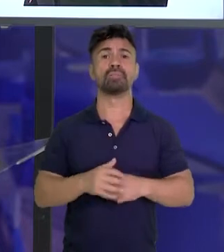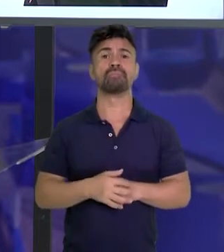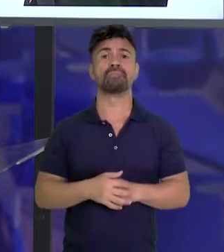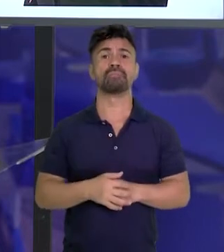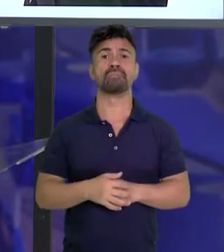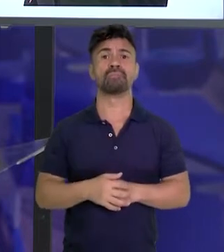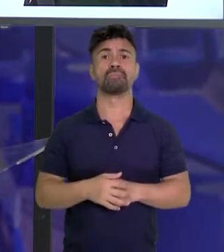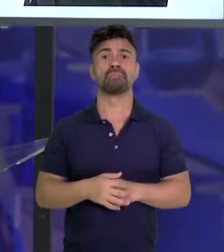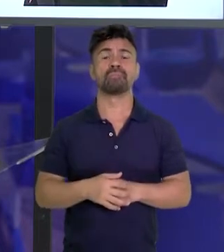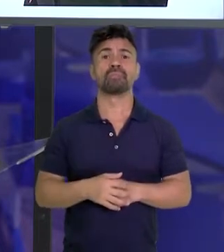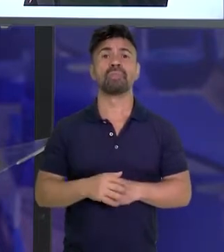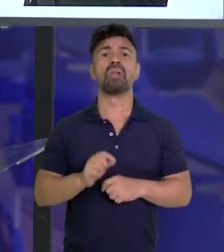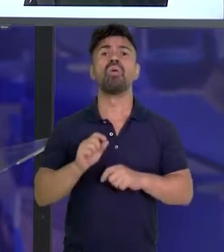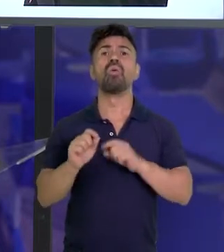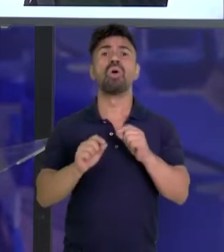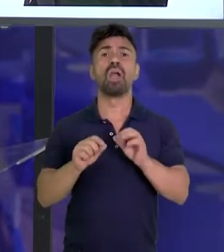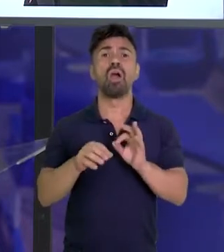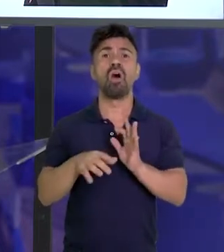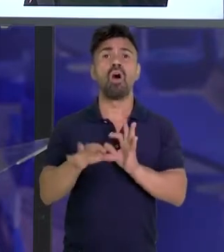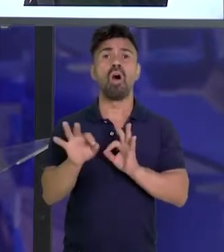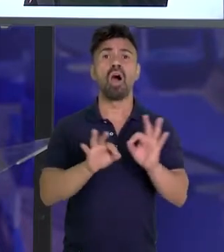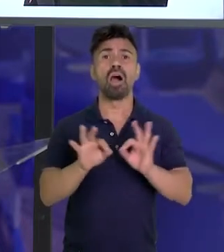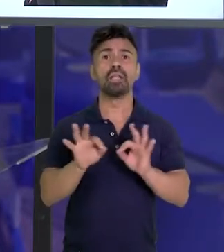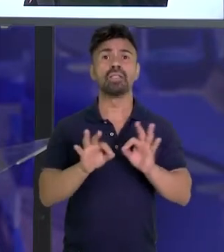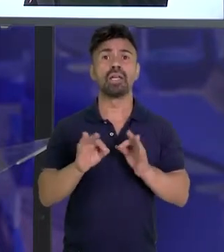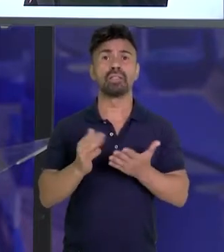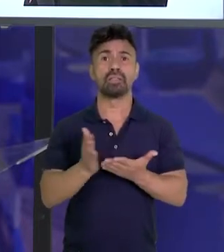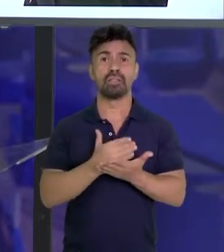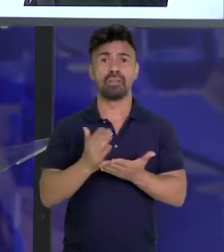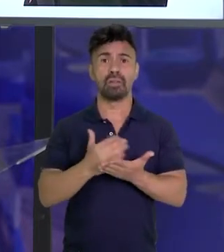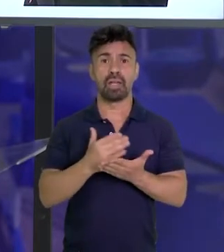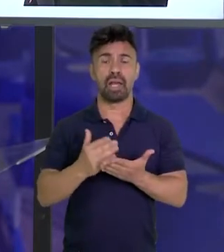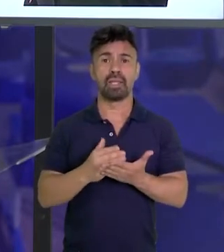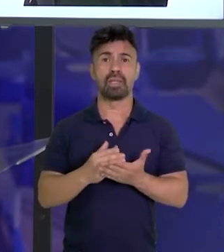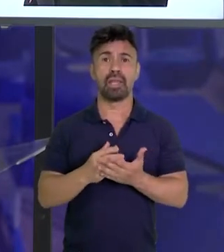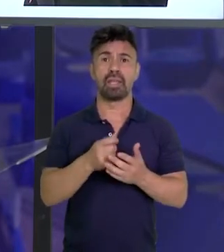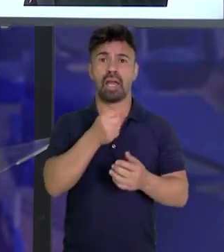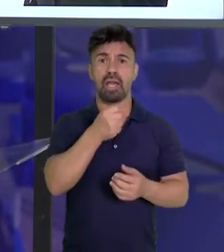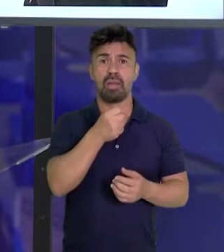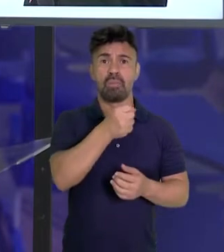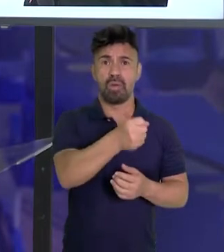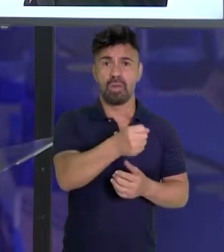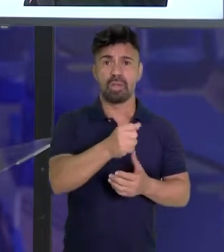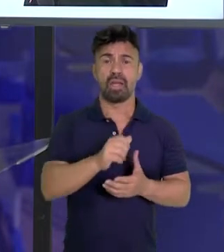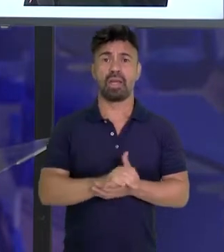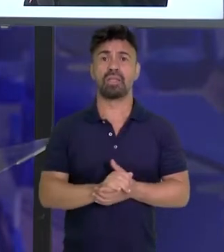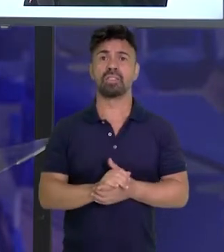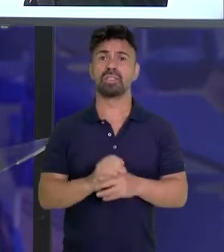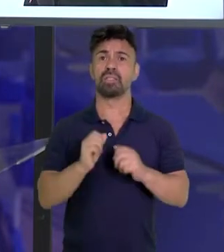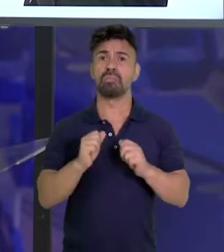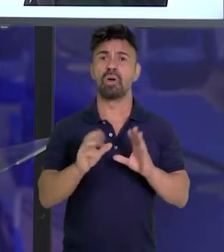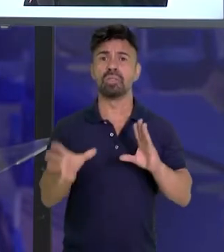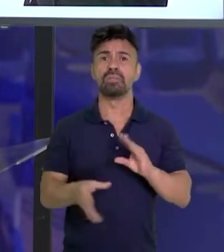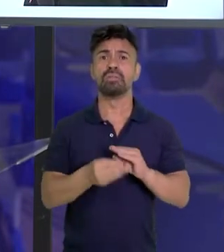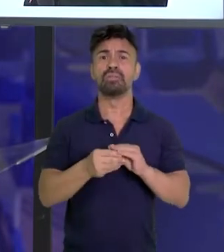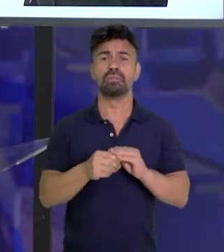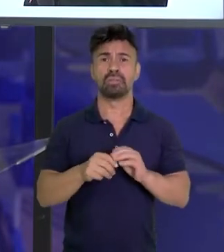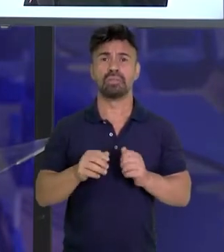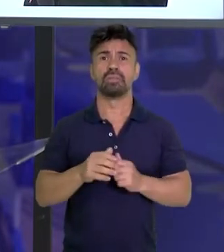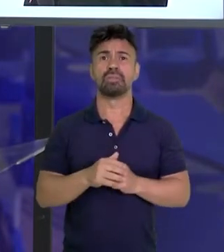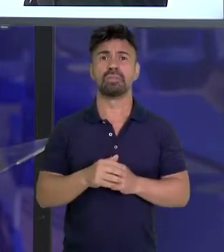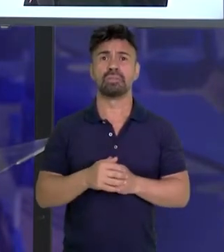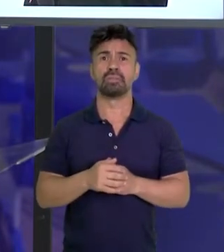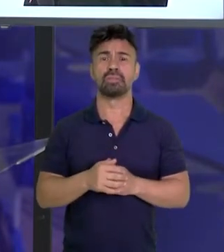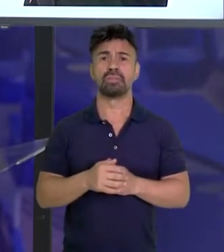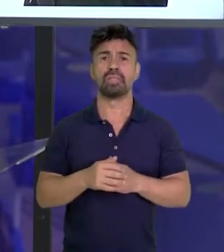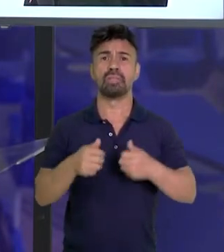esquematizada para que você possa organizar o seu caderno. Então a reportagem pode ser resumida de acordo com